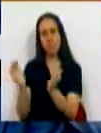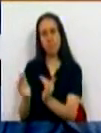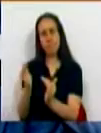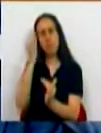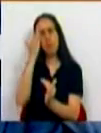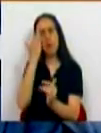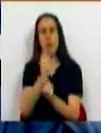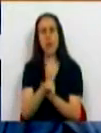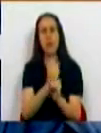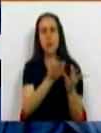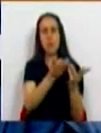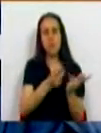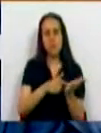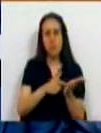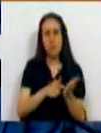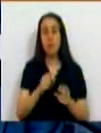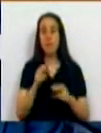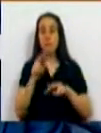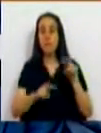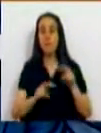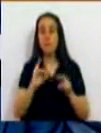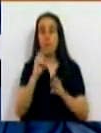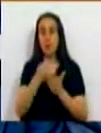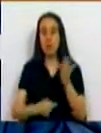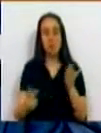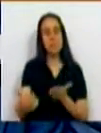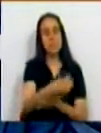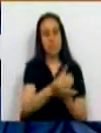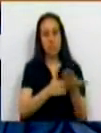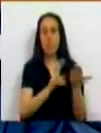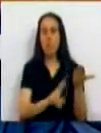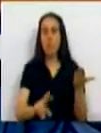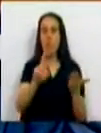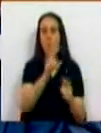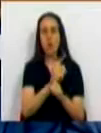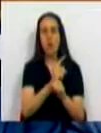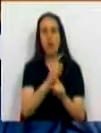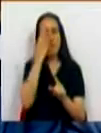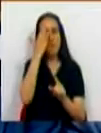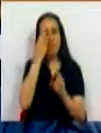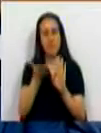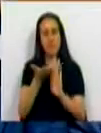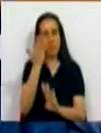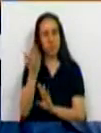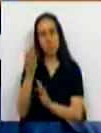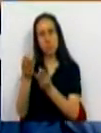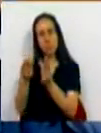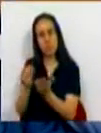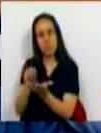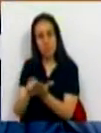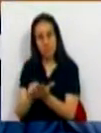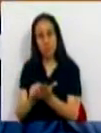orçamento, a receita fiscal está a subir acima do nível previsto no orçamento e entre o executado